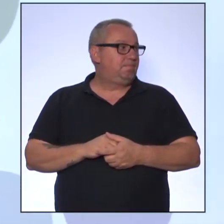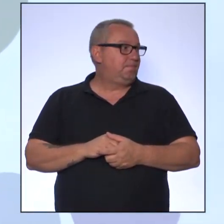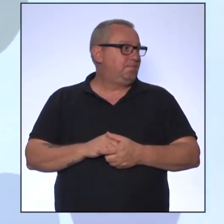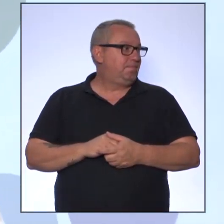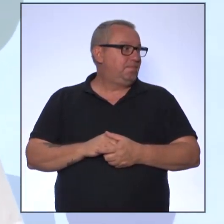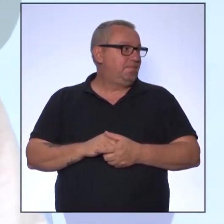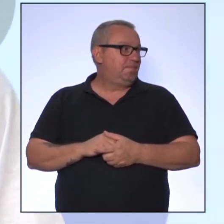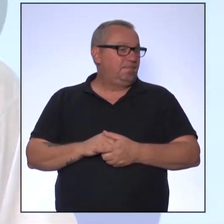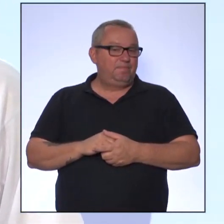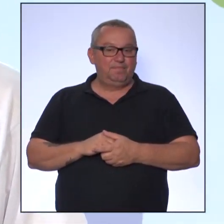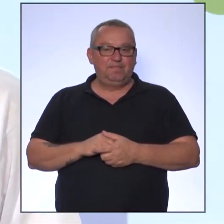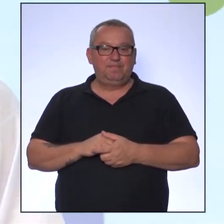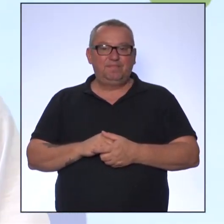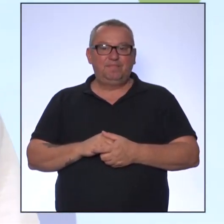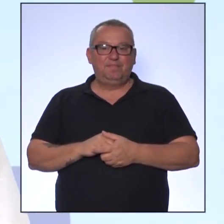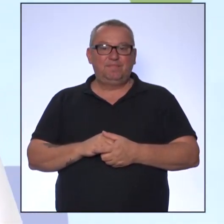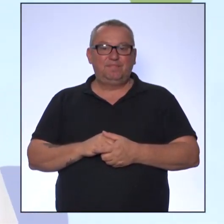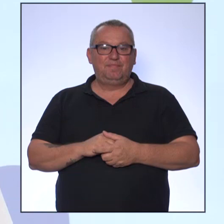Bom,